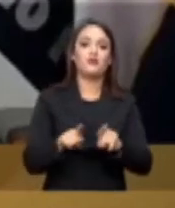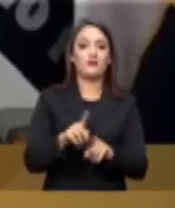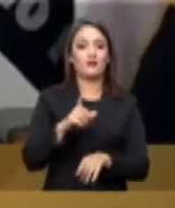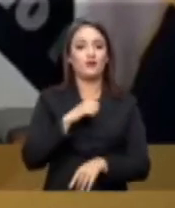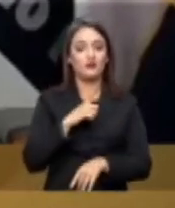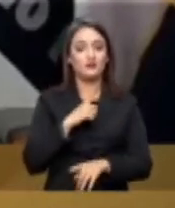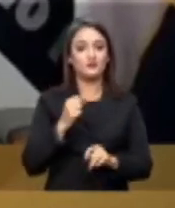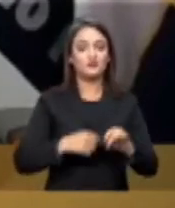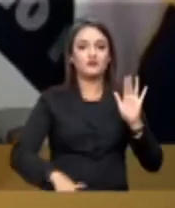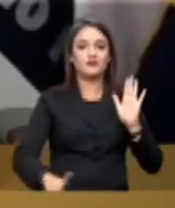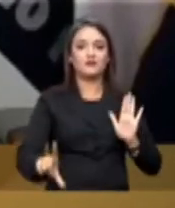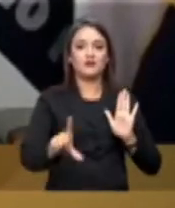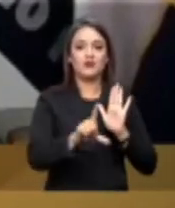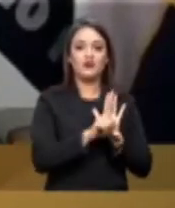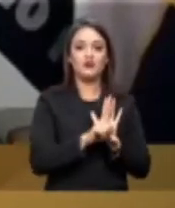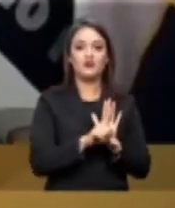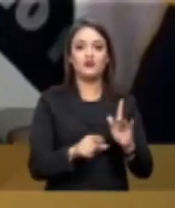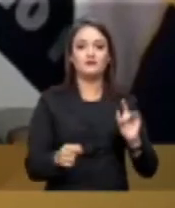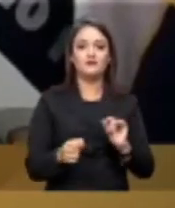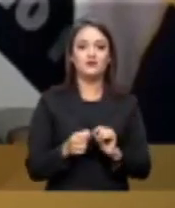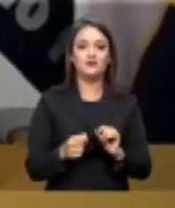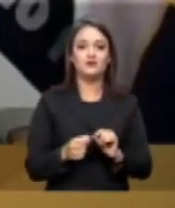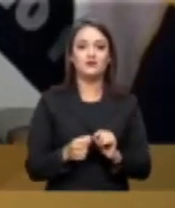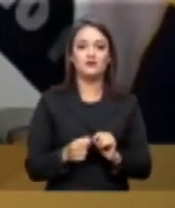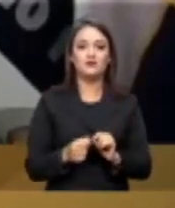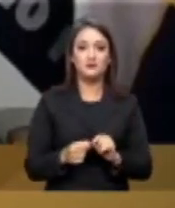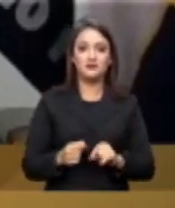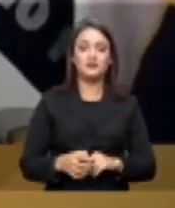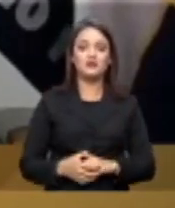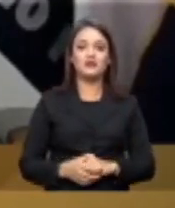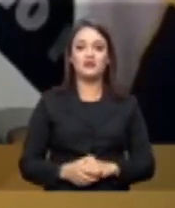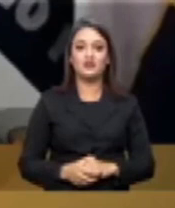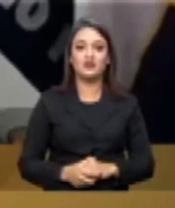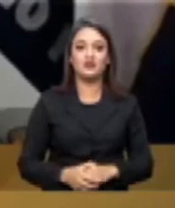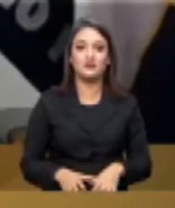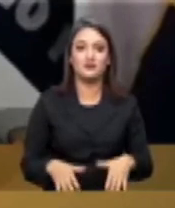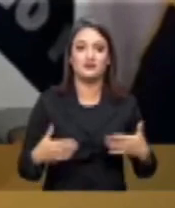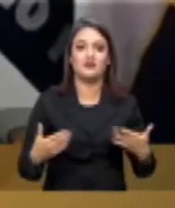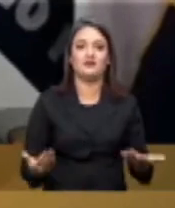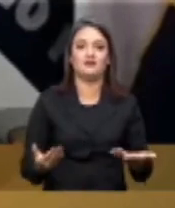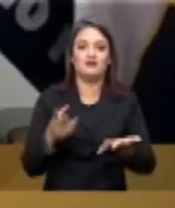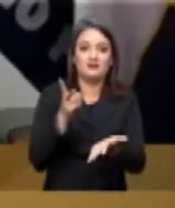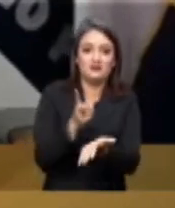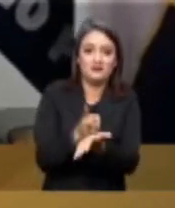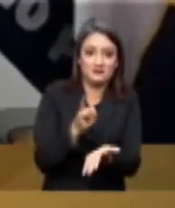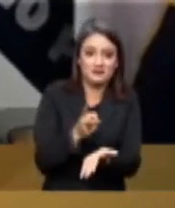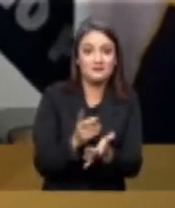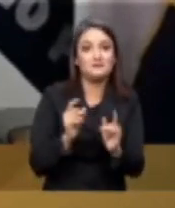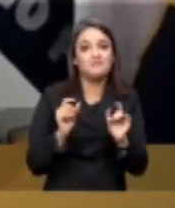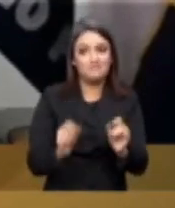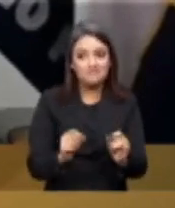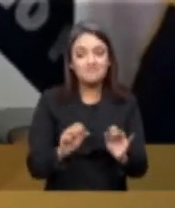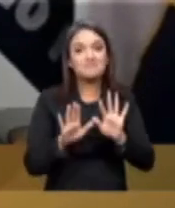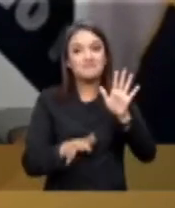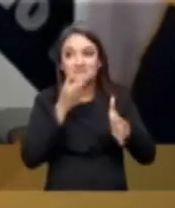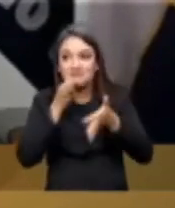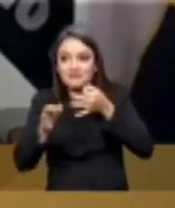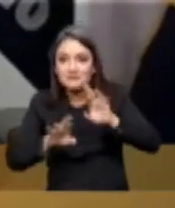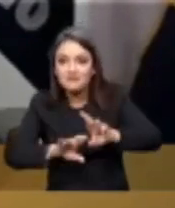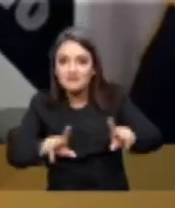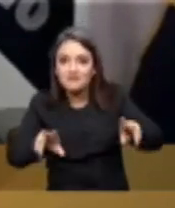leis que regem esta nação, mesmo sendo pessoas diferentes com a